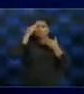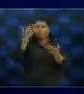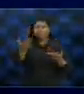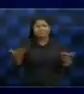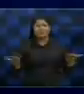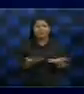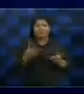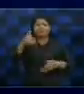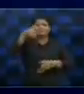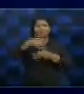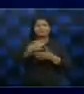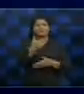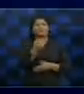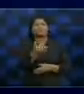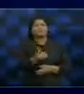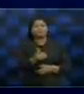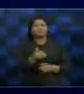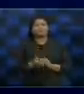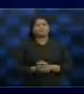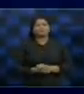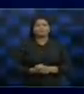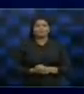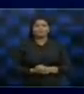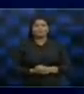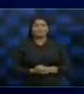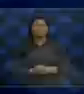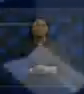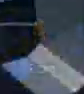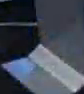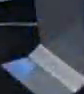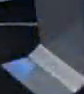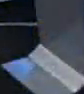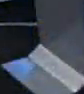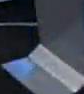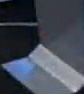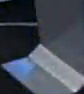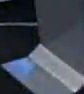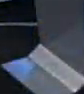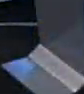Band Eleições 2016.